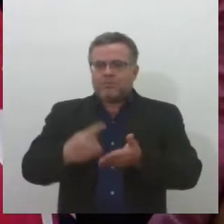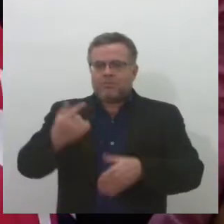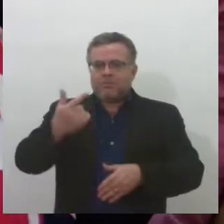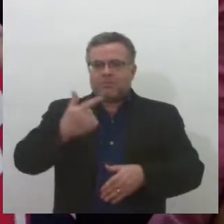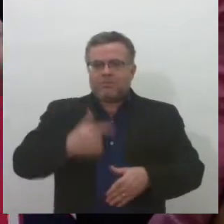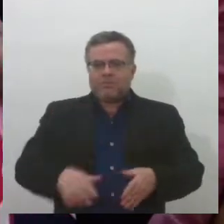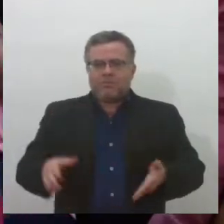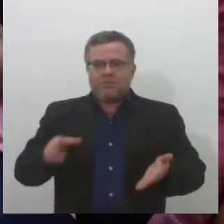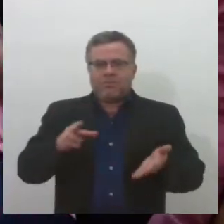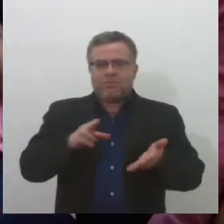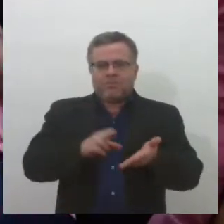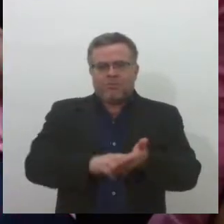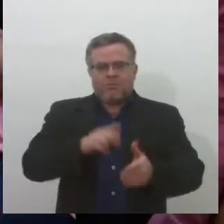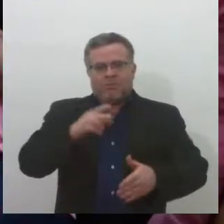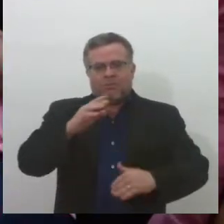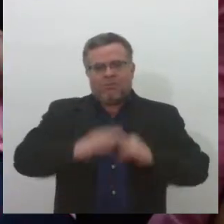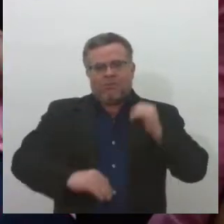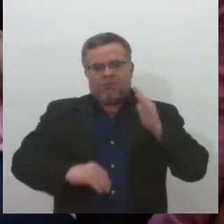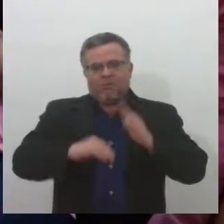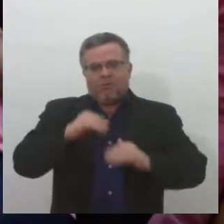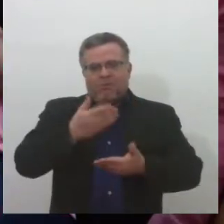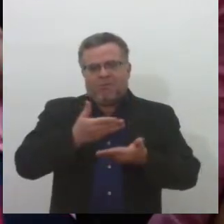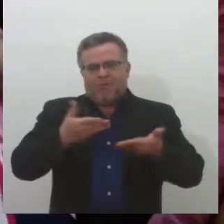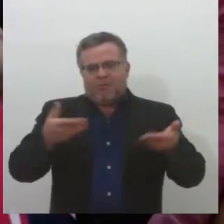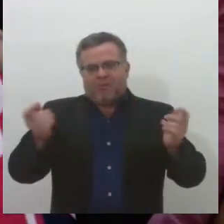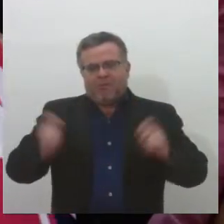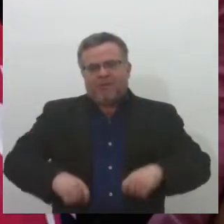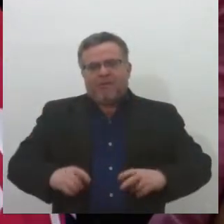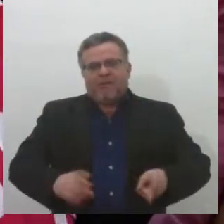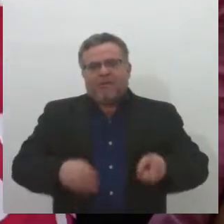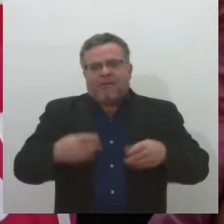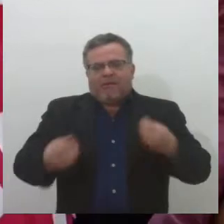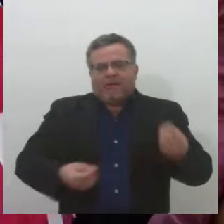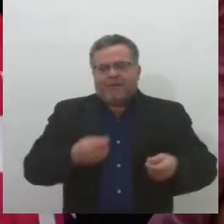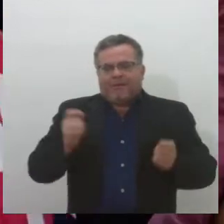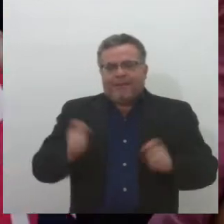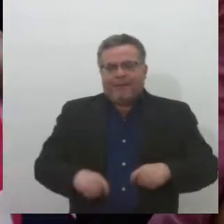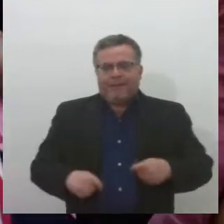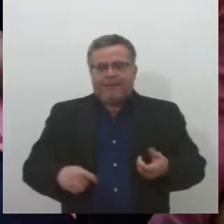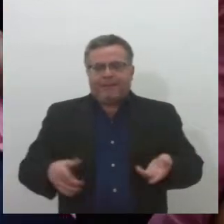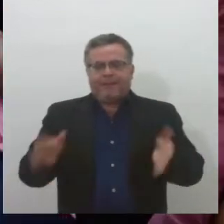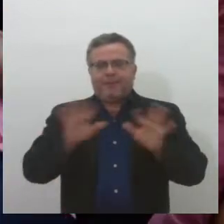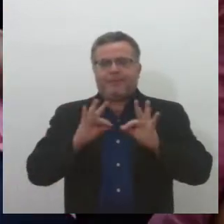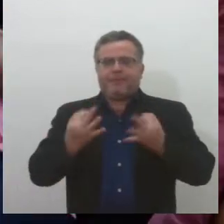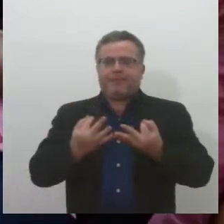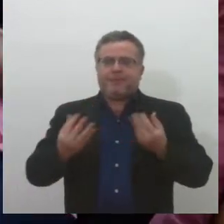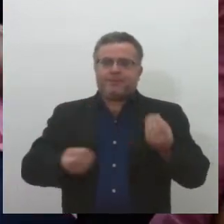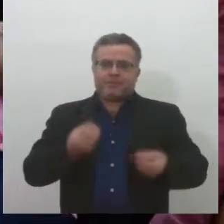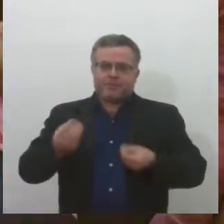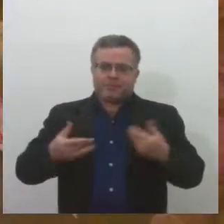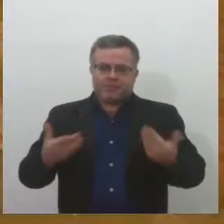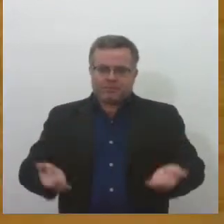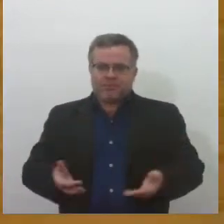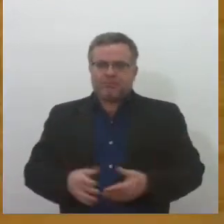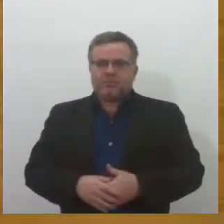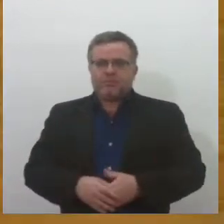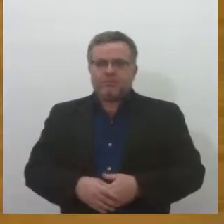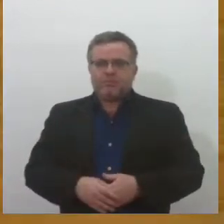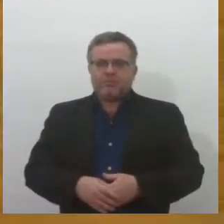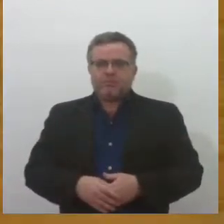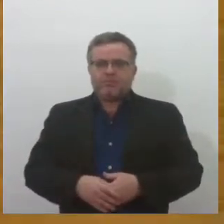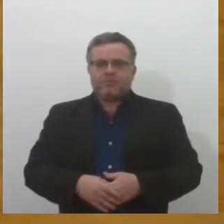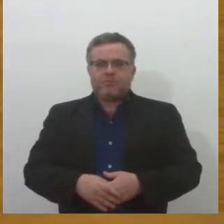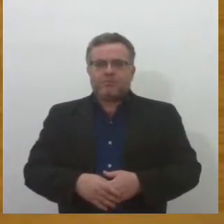garantia esses profissionais aos seus familiares vida digna e